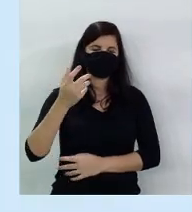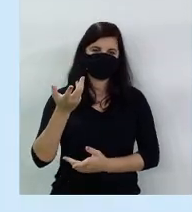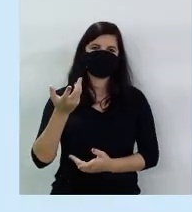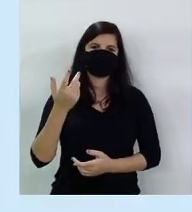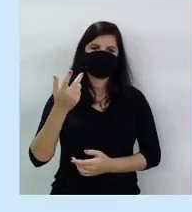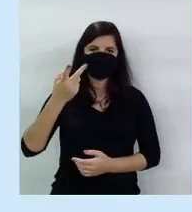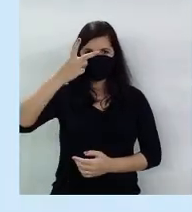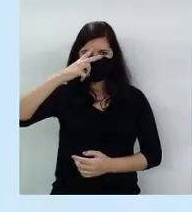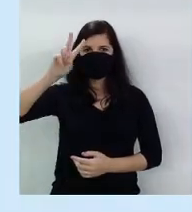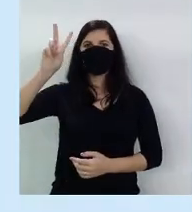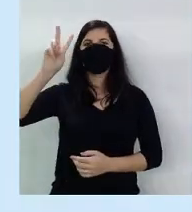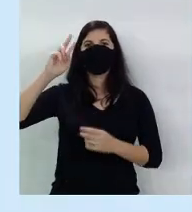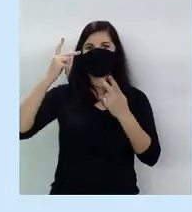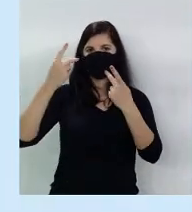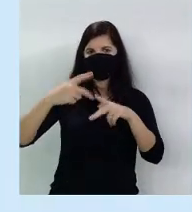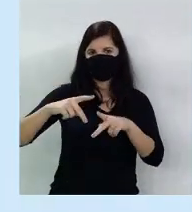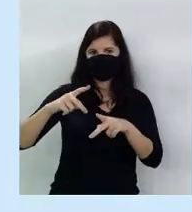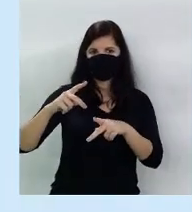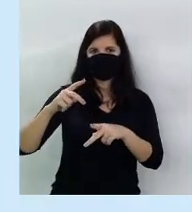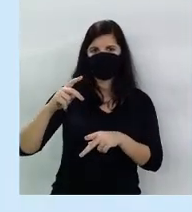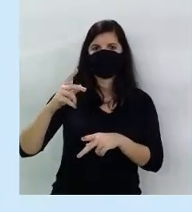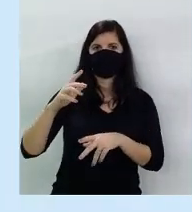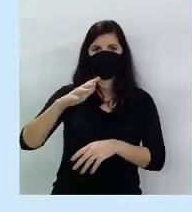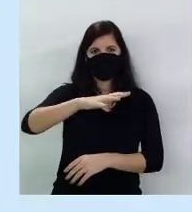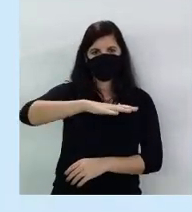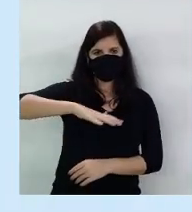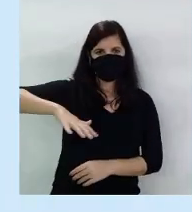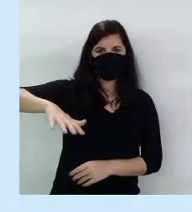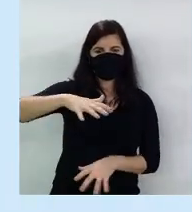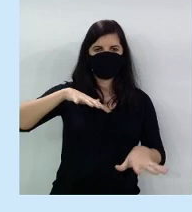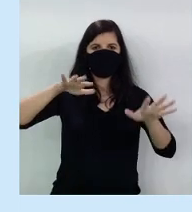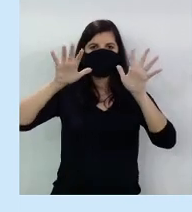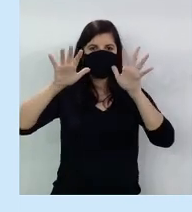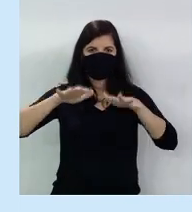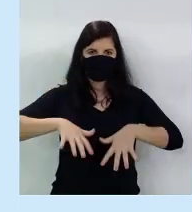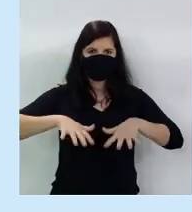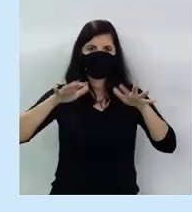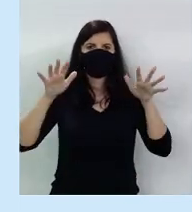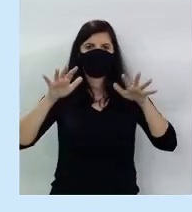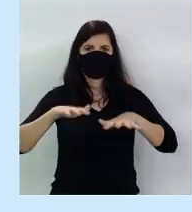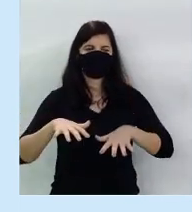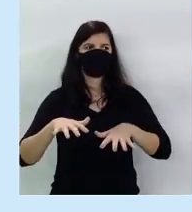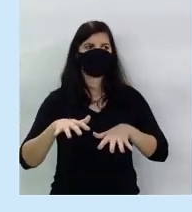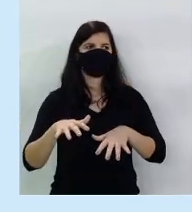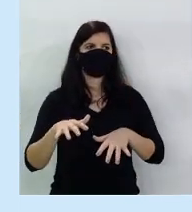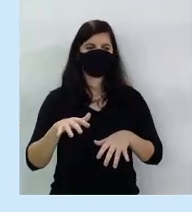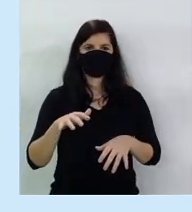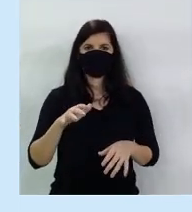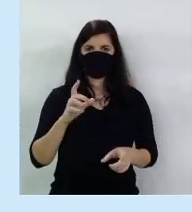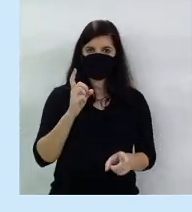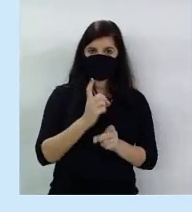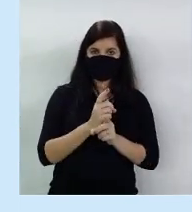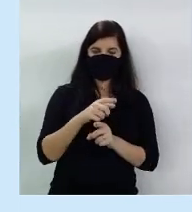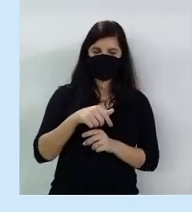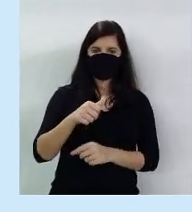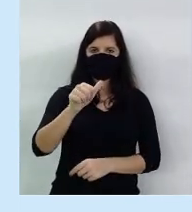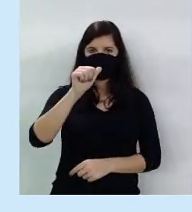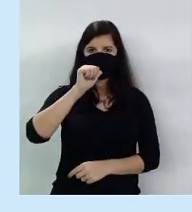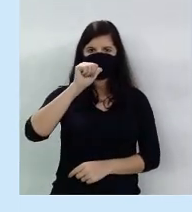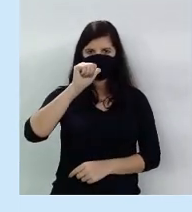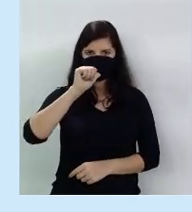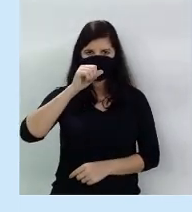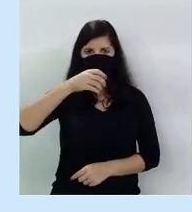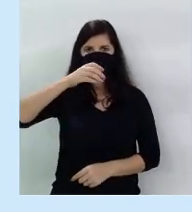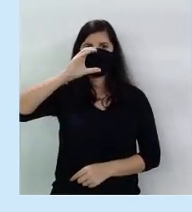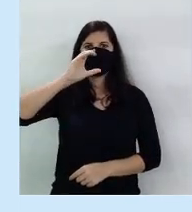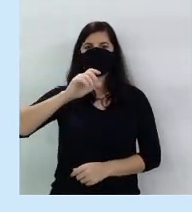sagrada, dela, em torno dela, justamente, o ritual, o rito, e nós temos a bebida. E lembrar, como eu